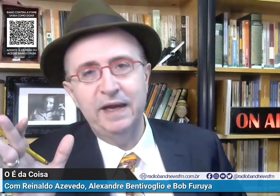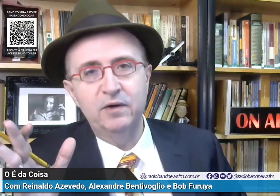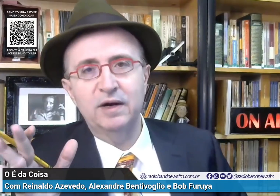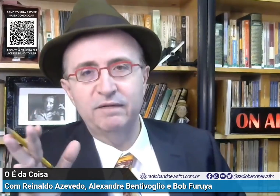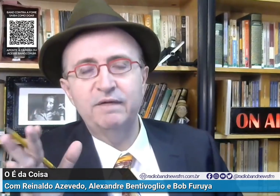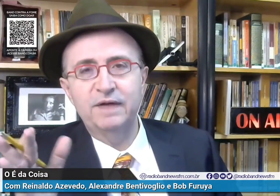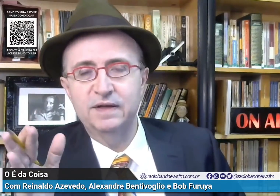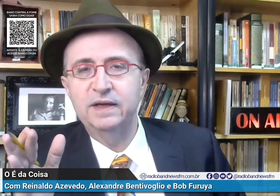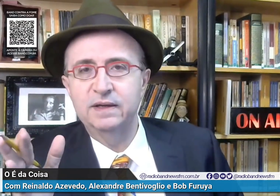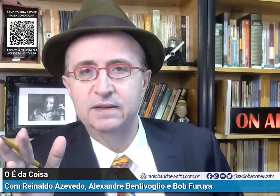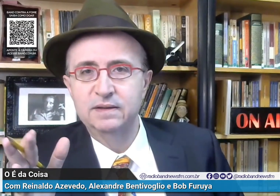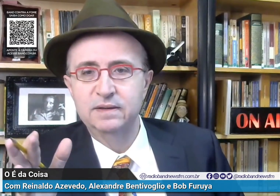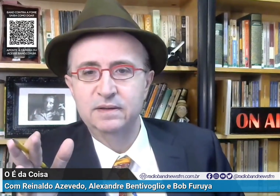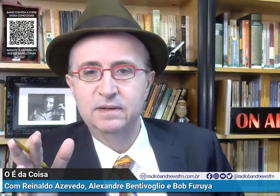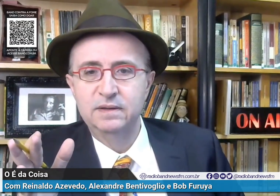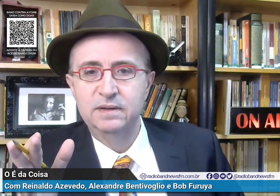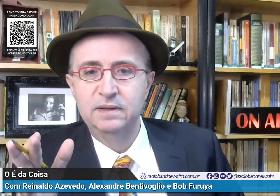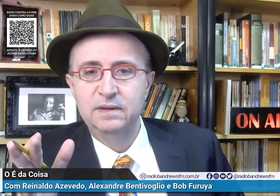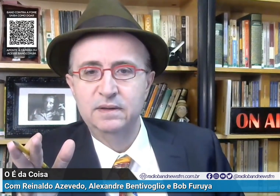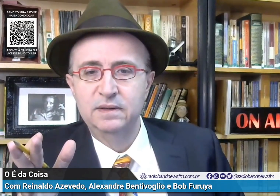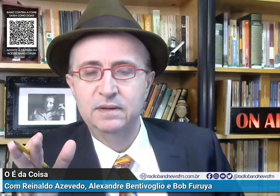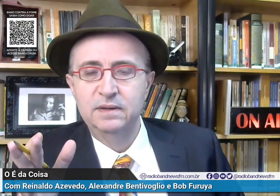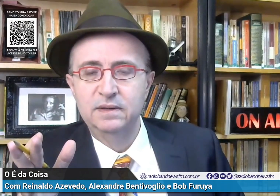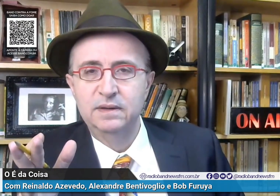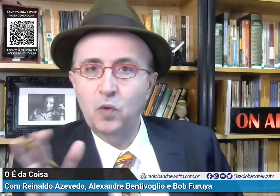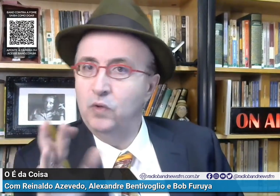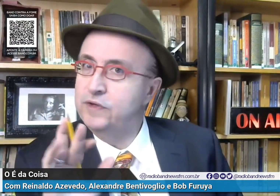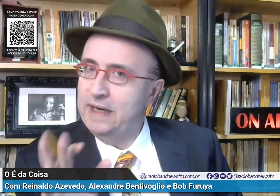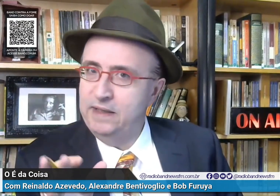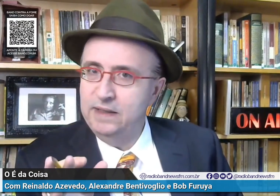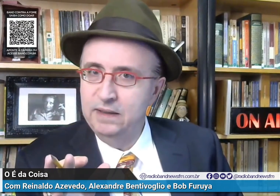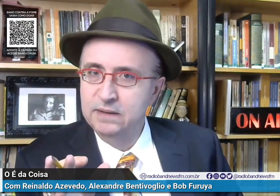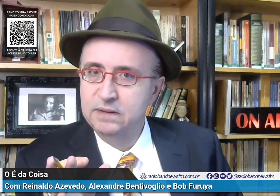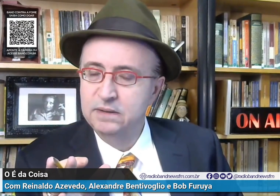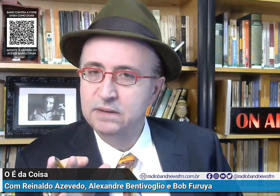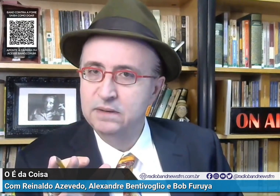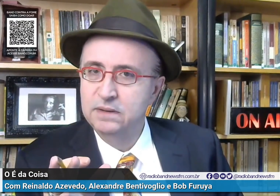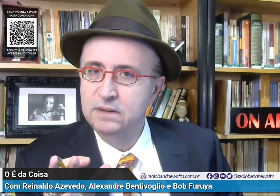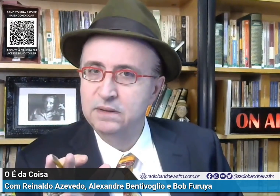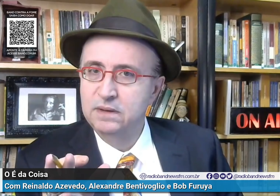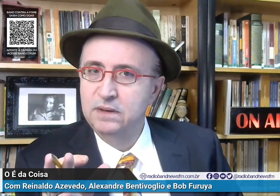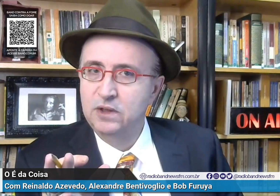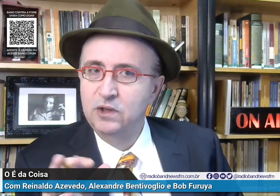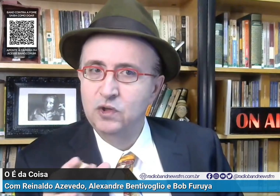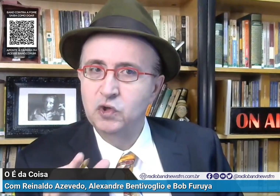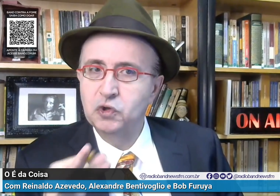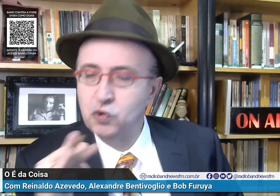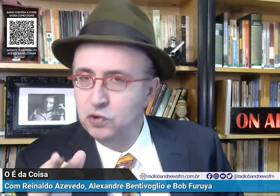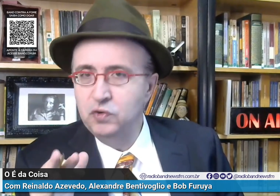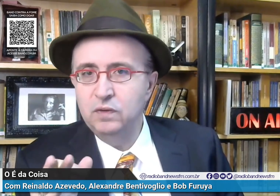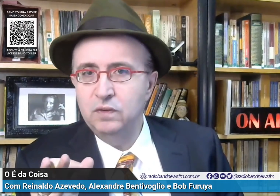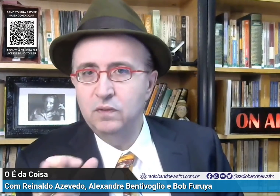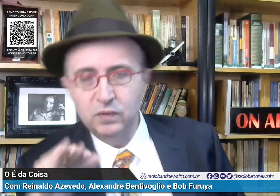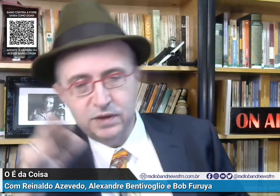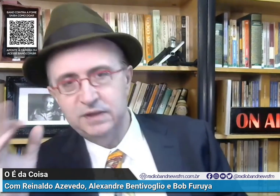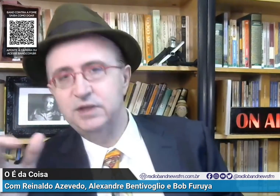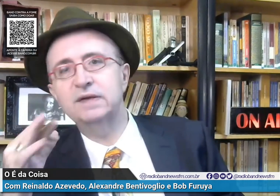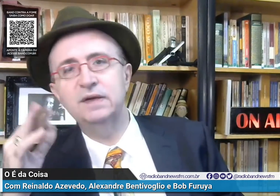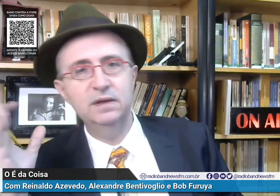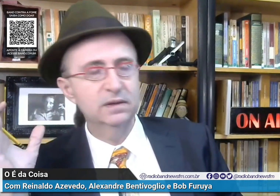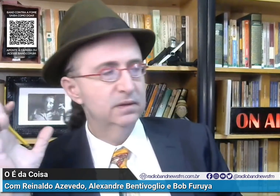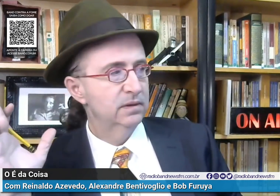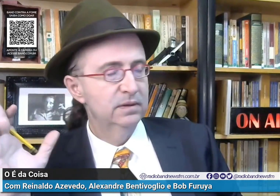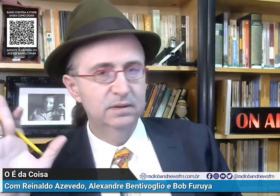é no seu um troço que ele disse que o Queiroga vai fazer o que contraria é tudo